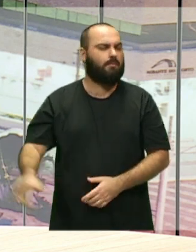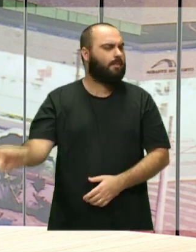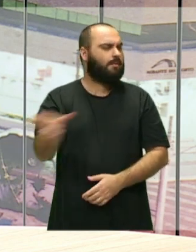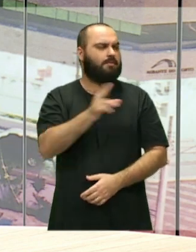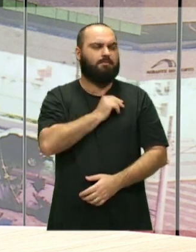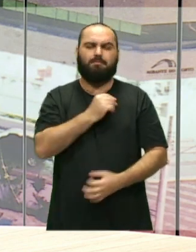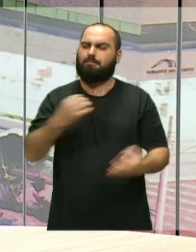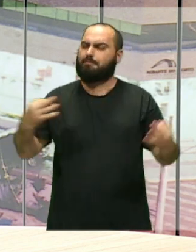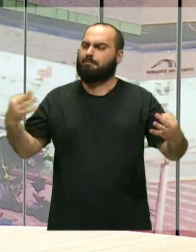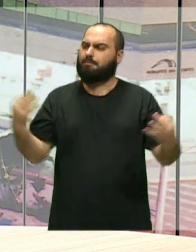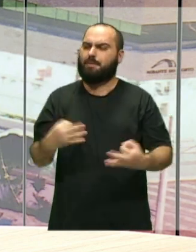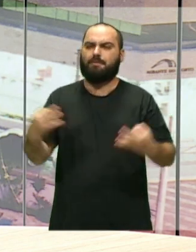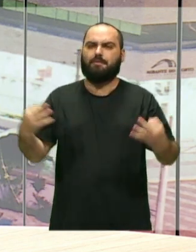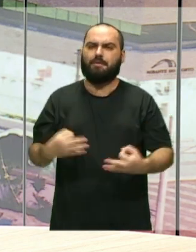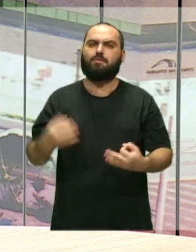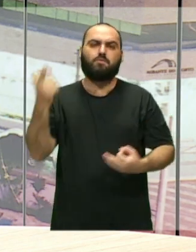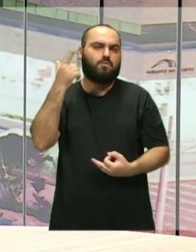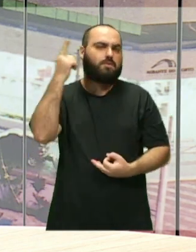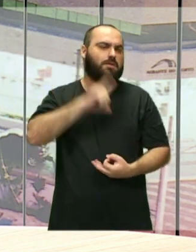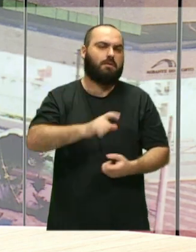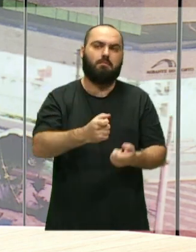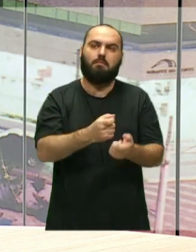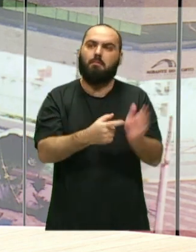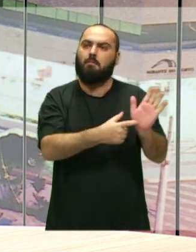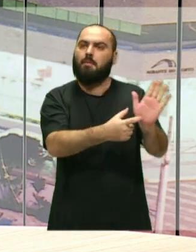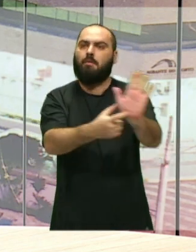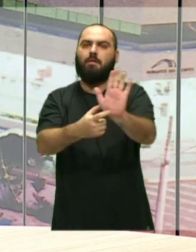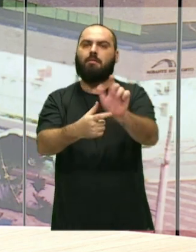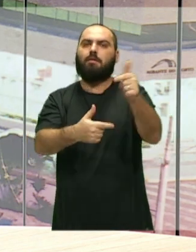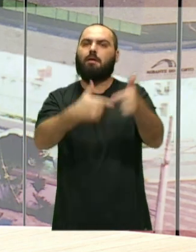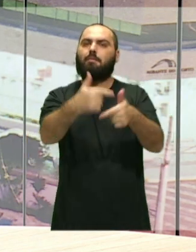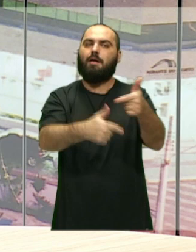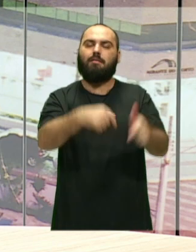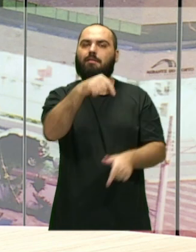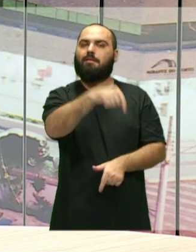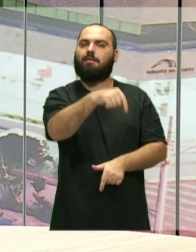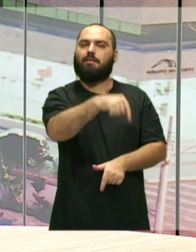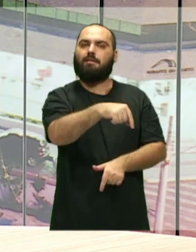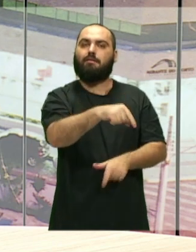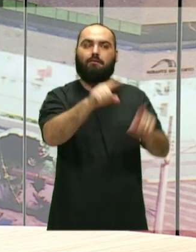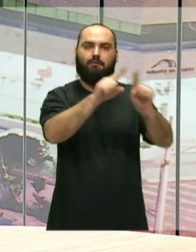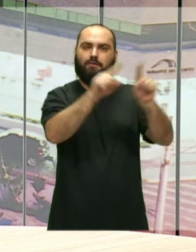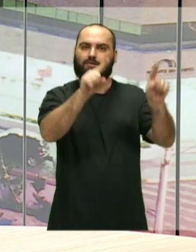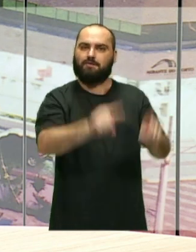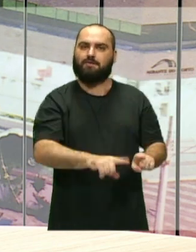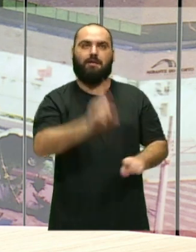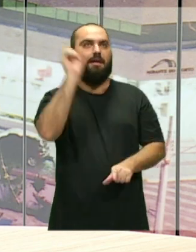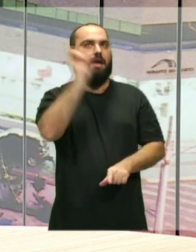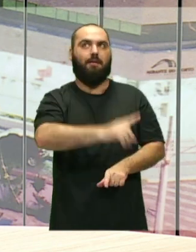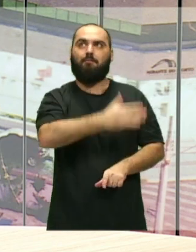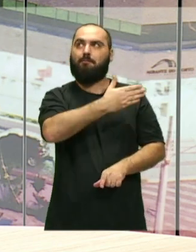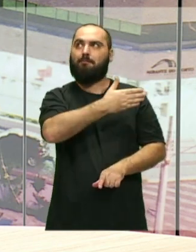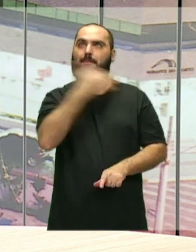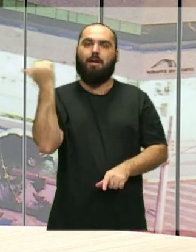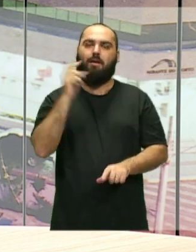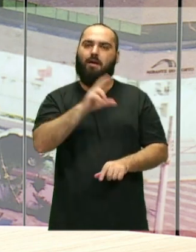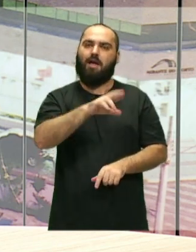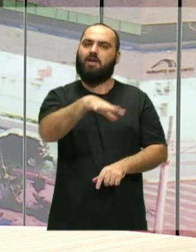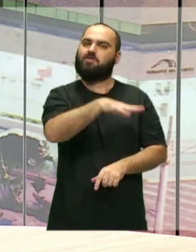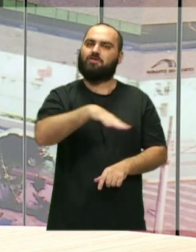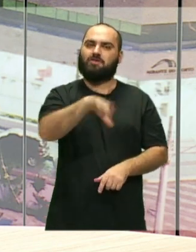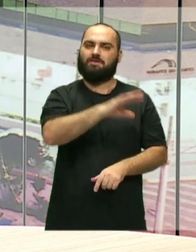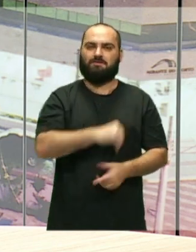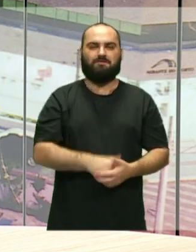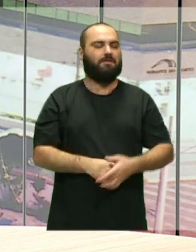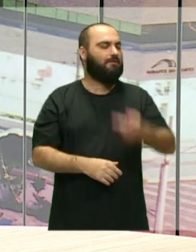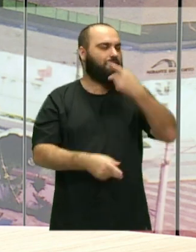honra poder ceder O espaço aqui os nossos funcionários que com certeza né são os melhores da região falamos